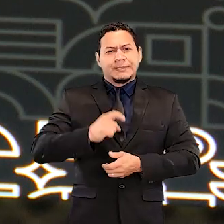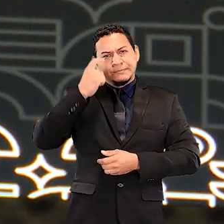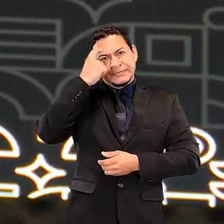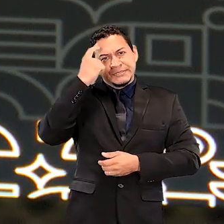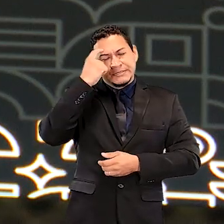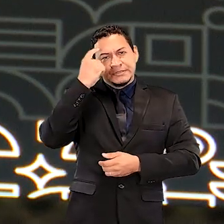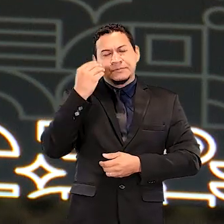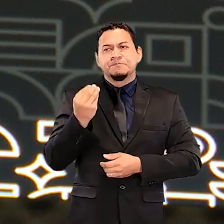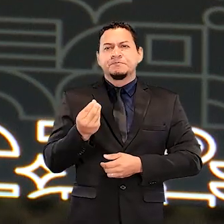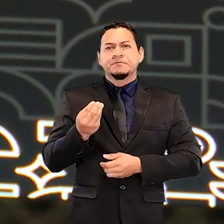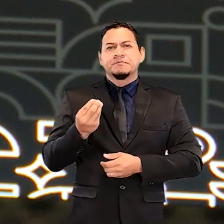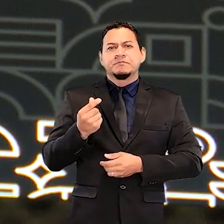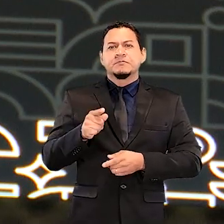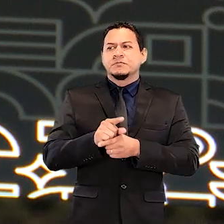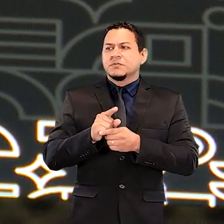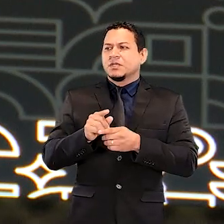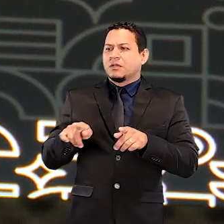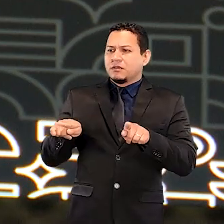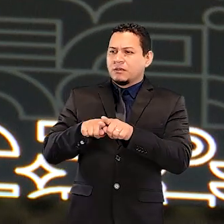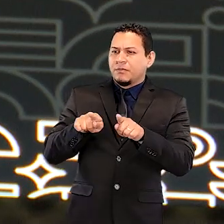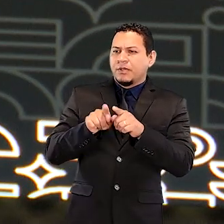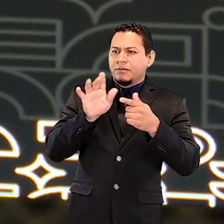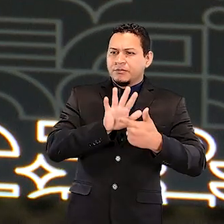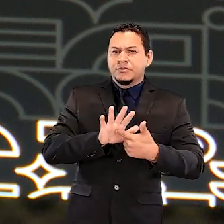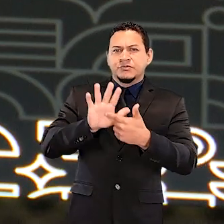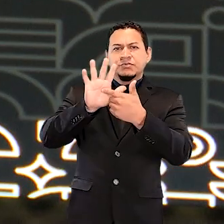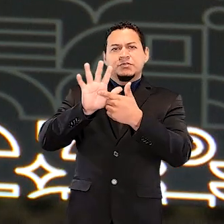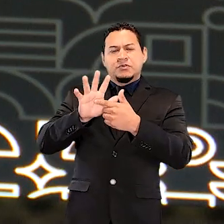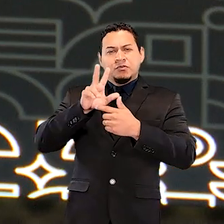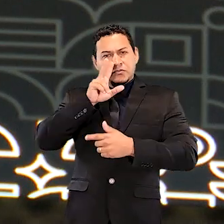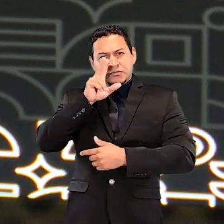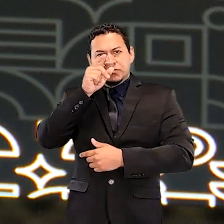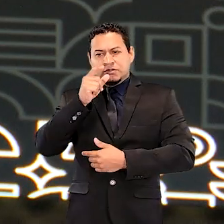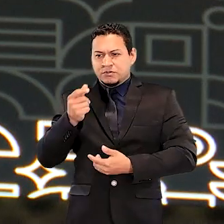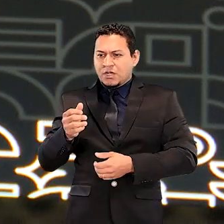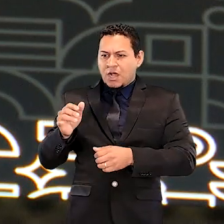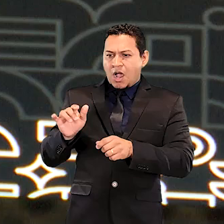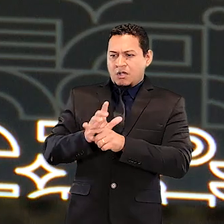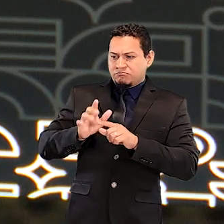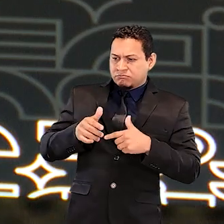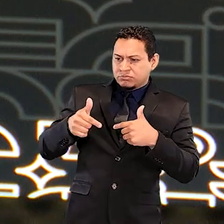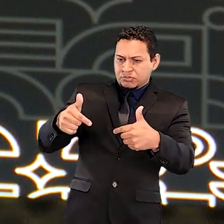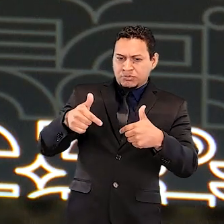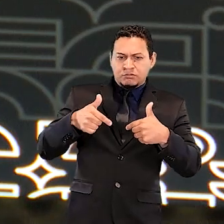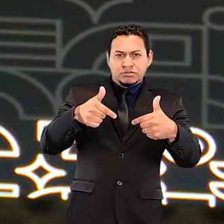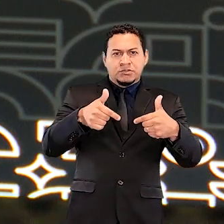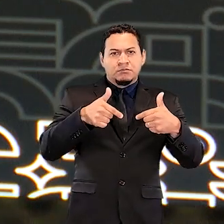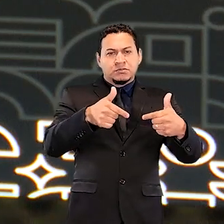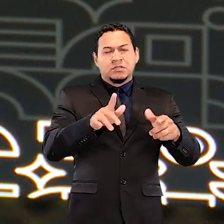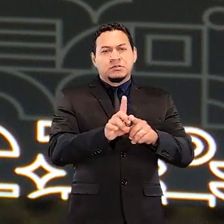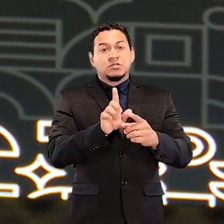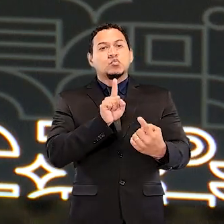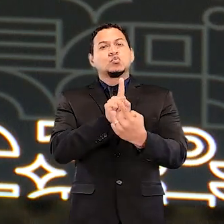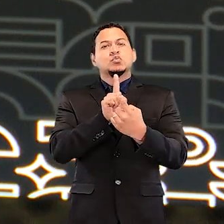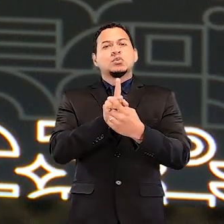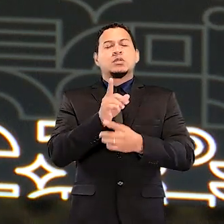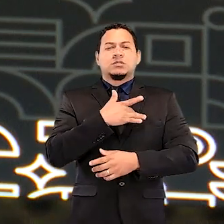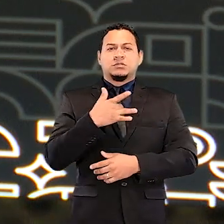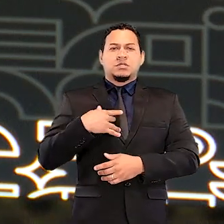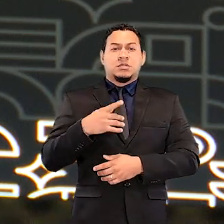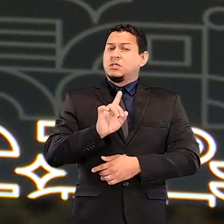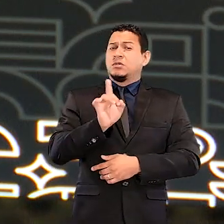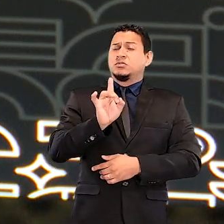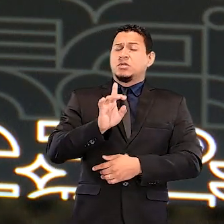pensando, né, trazendo aí ou fortalecendo as ações de cuidados em saúde, não só